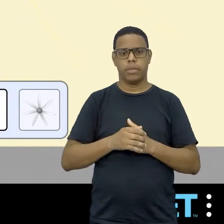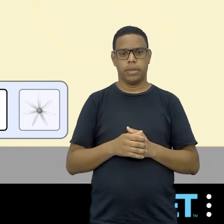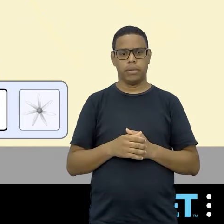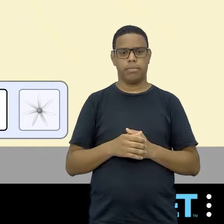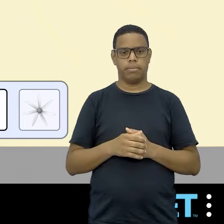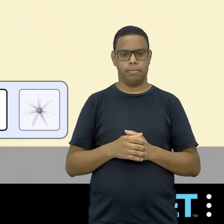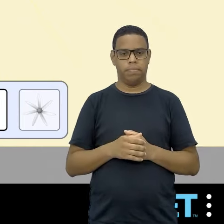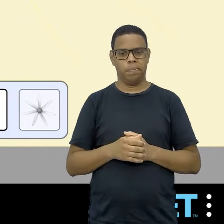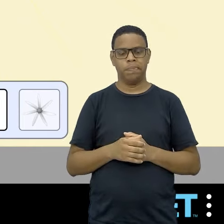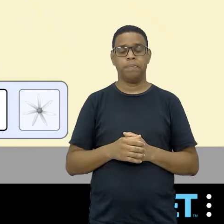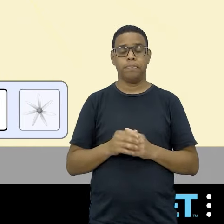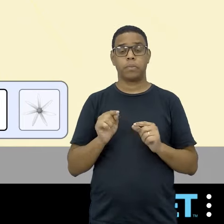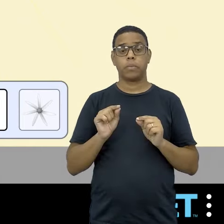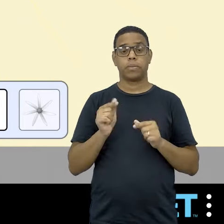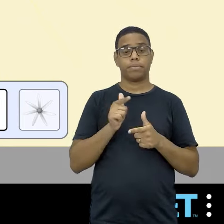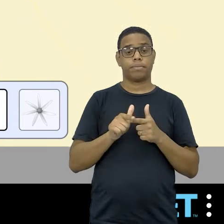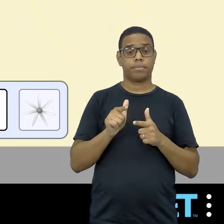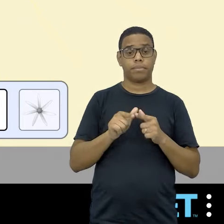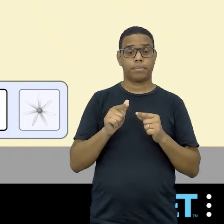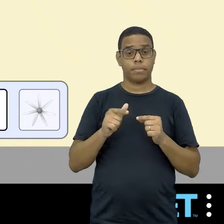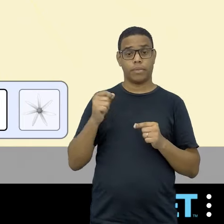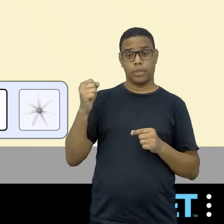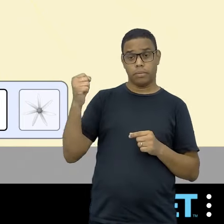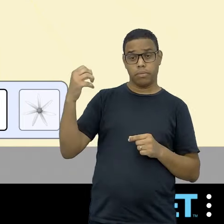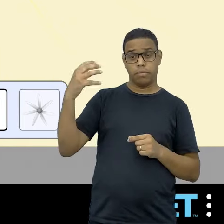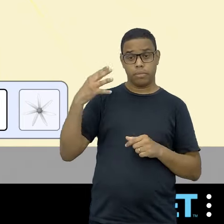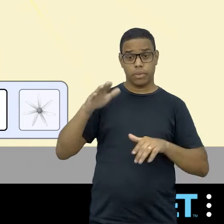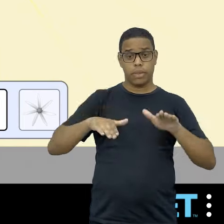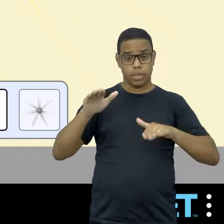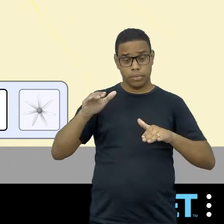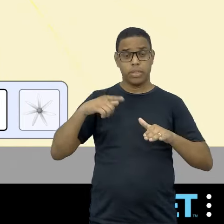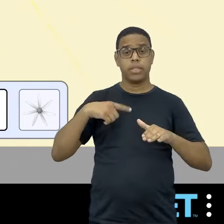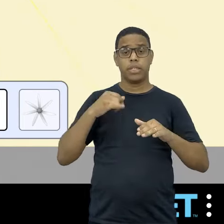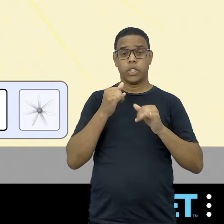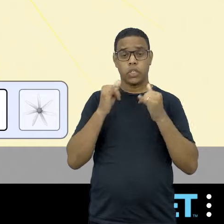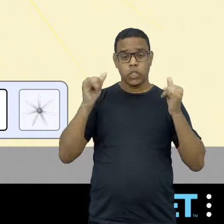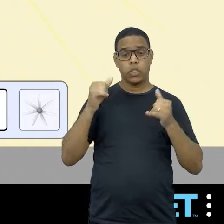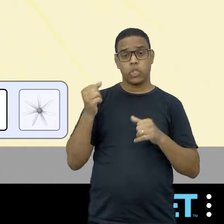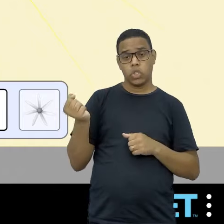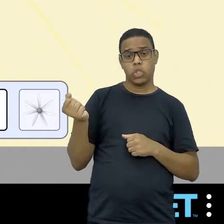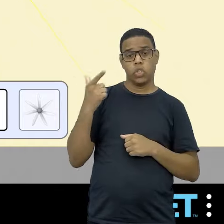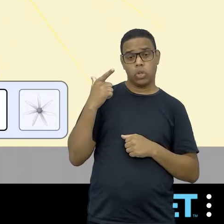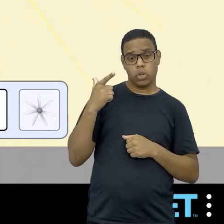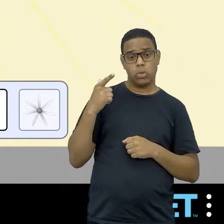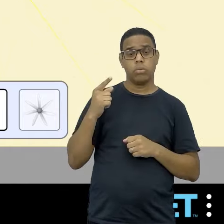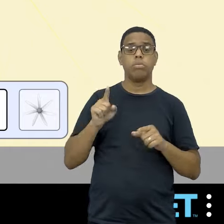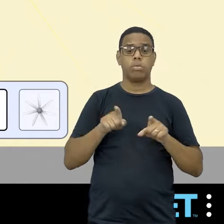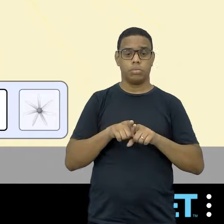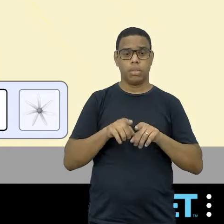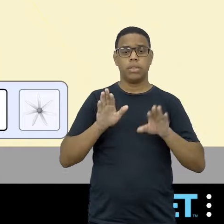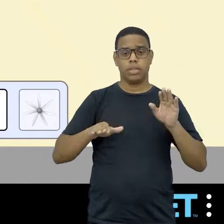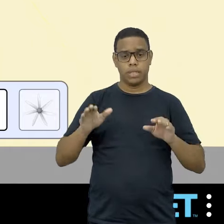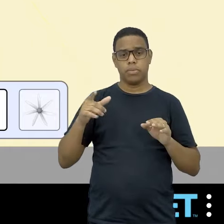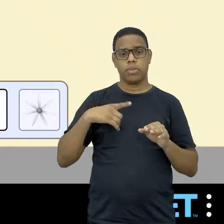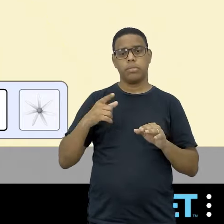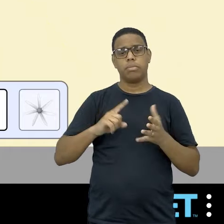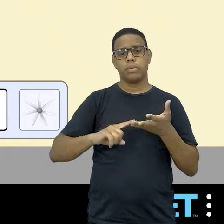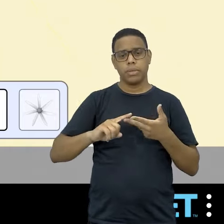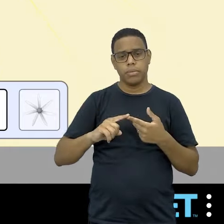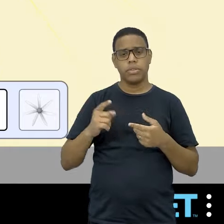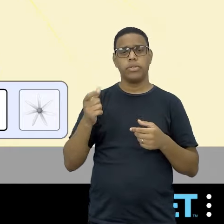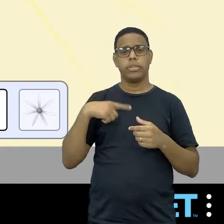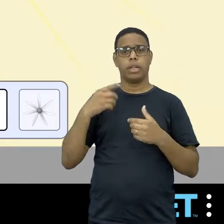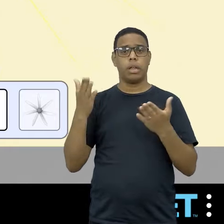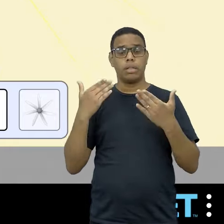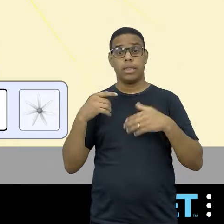probleminha que é o seguinte, né? A luminosidade depende da energia solar, mas a energia solar também depende das condições